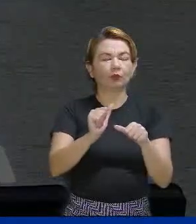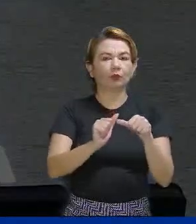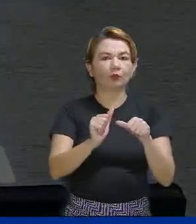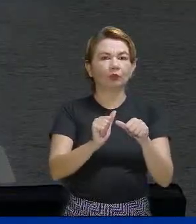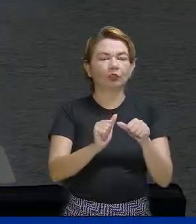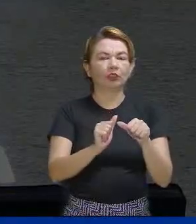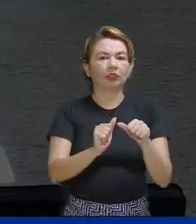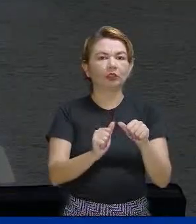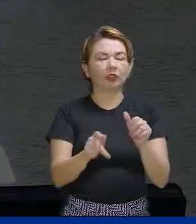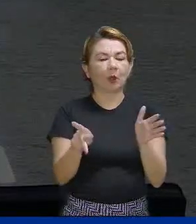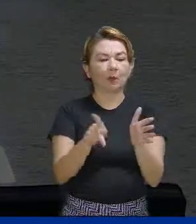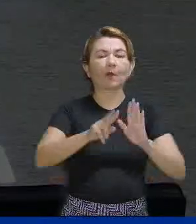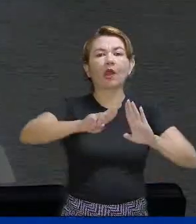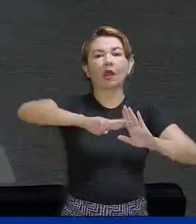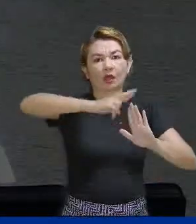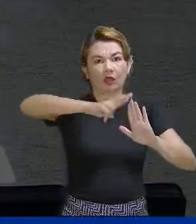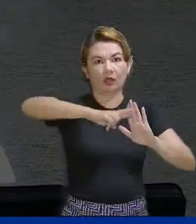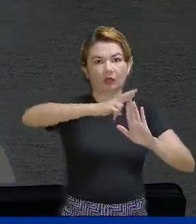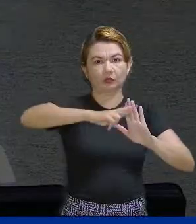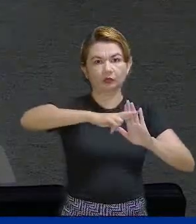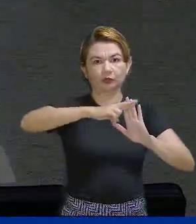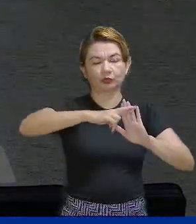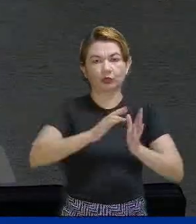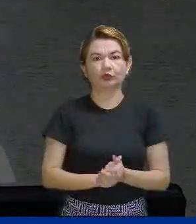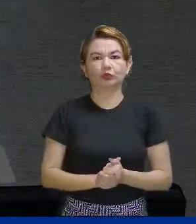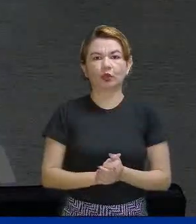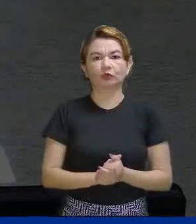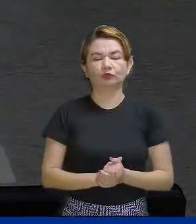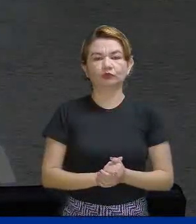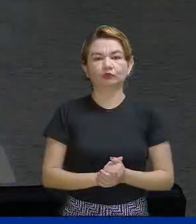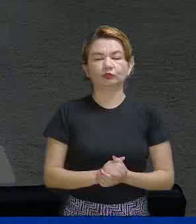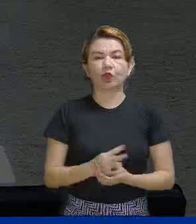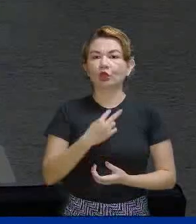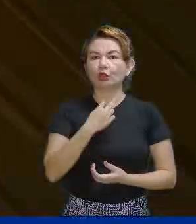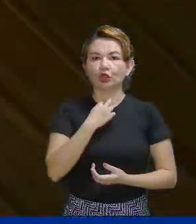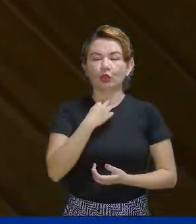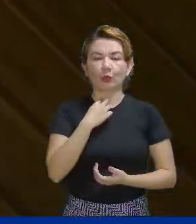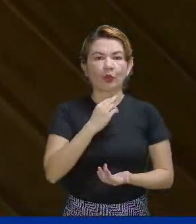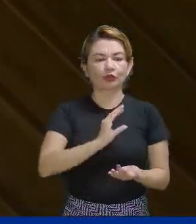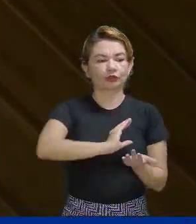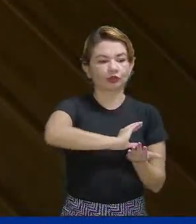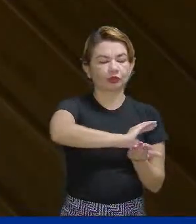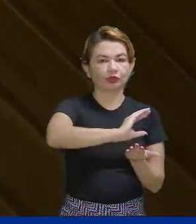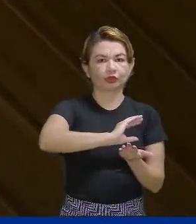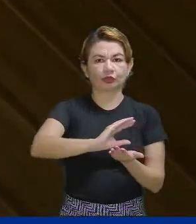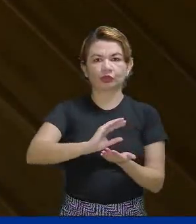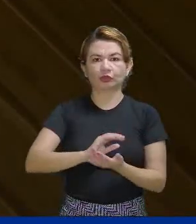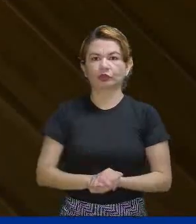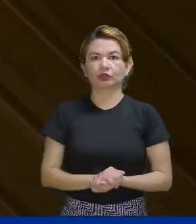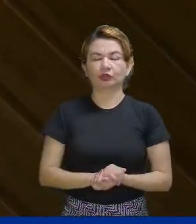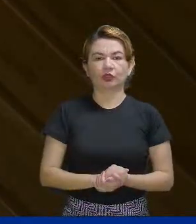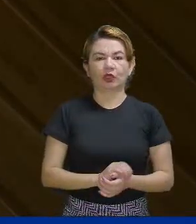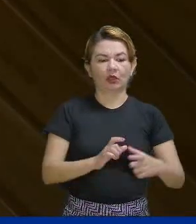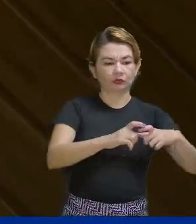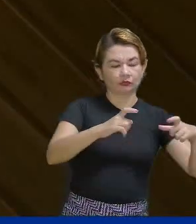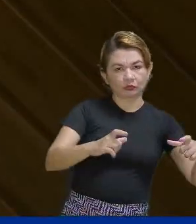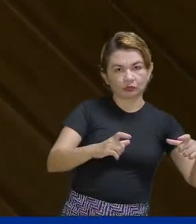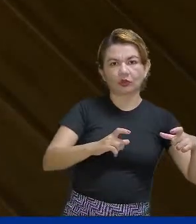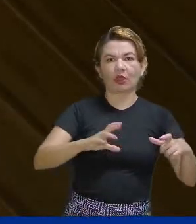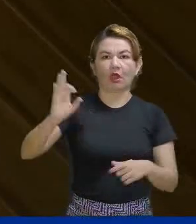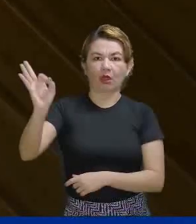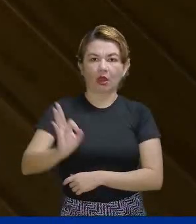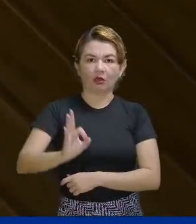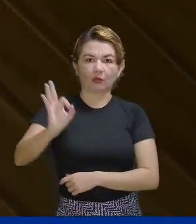feita na lei quanto à impossibilidade do repasse das candidaturas majoritárias às outras Foco no